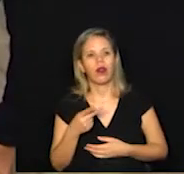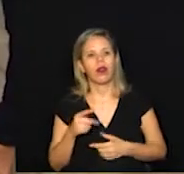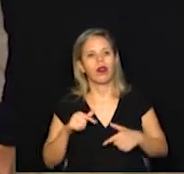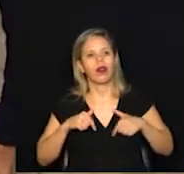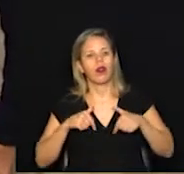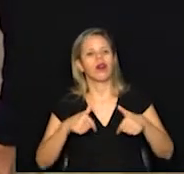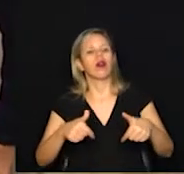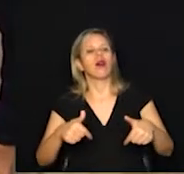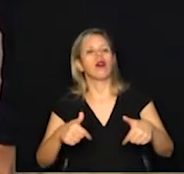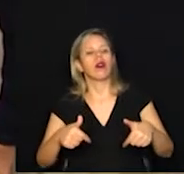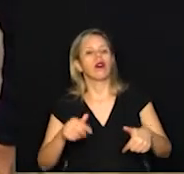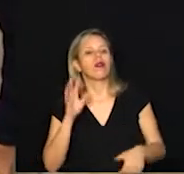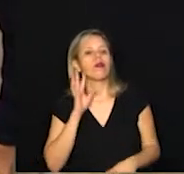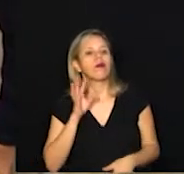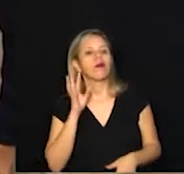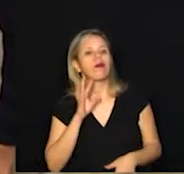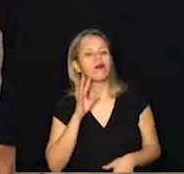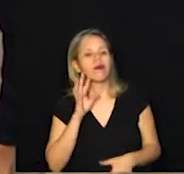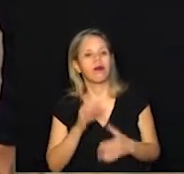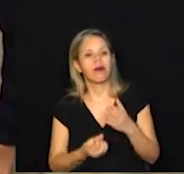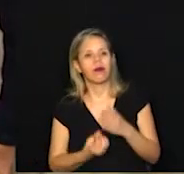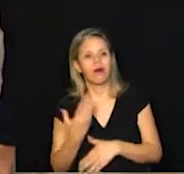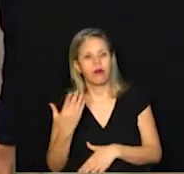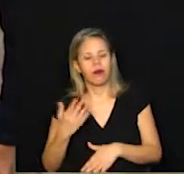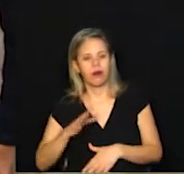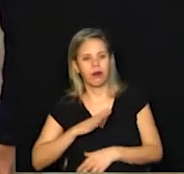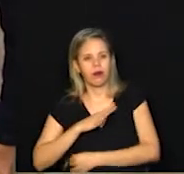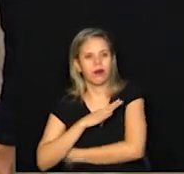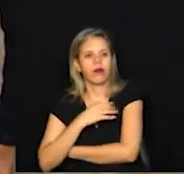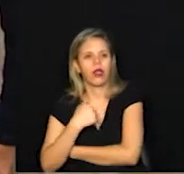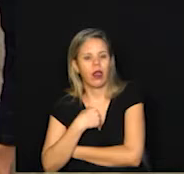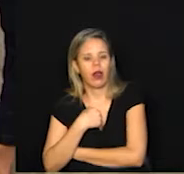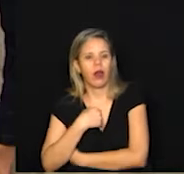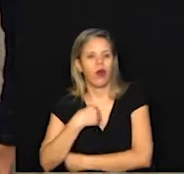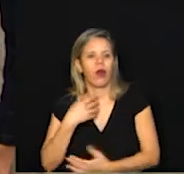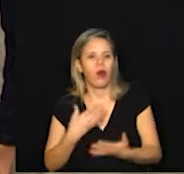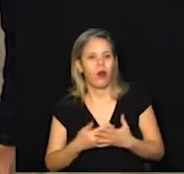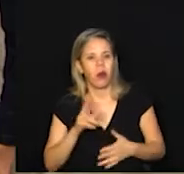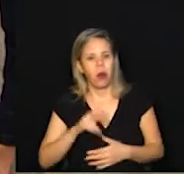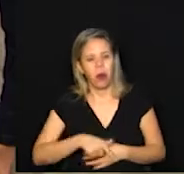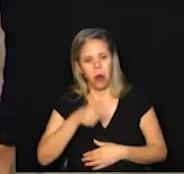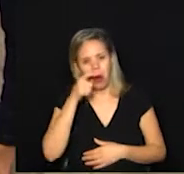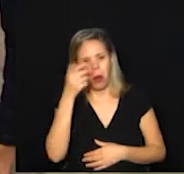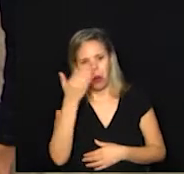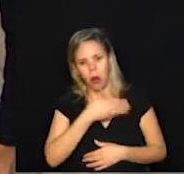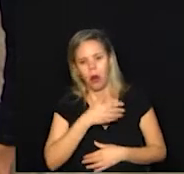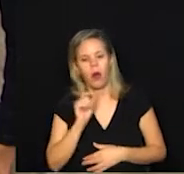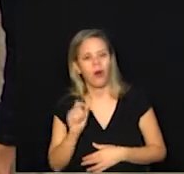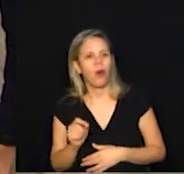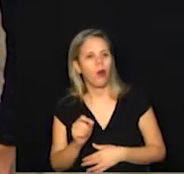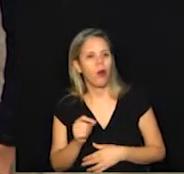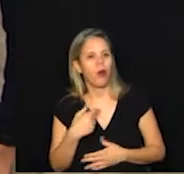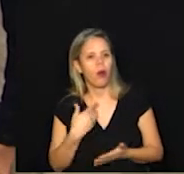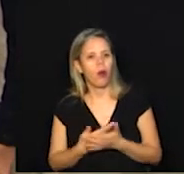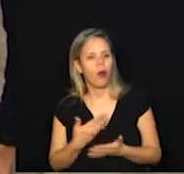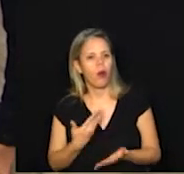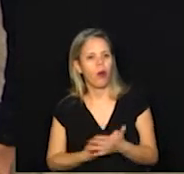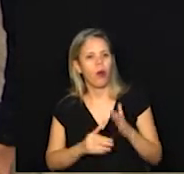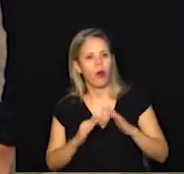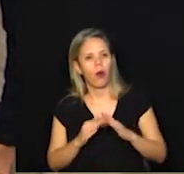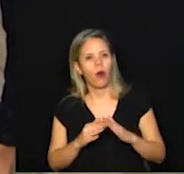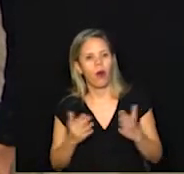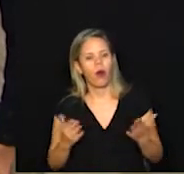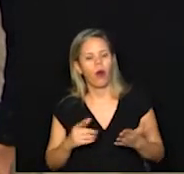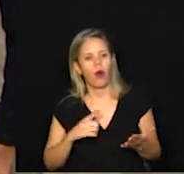atitude muito bacana que aconteceu aqui na nossa cidade. Eu confesso que eu nunca tinha visto. Também não. Eu estudei na escola,